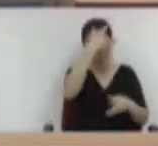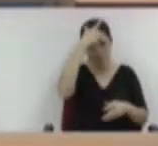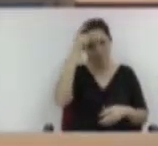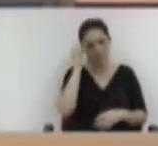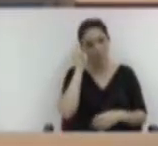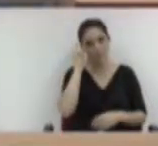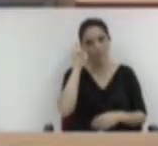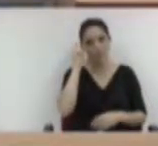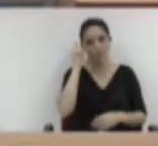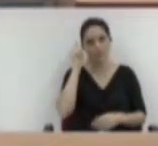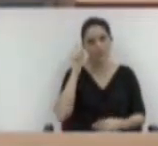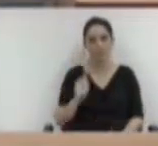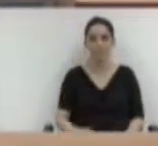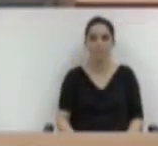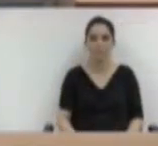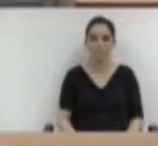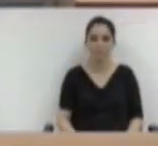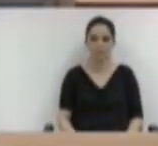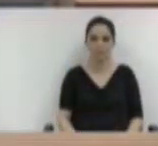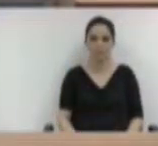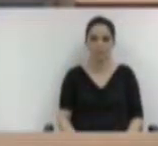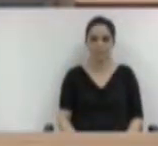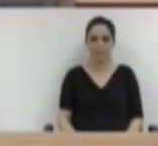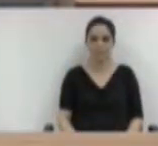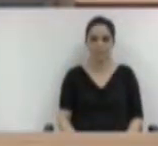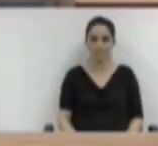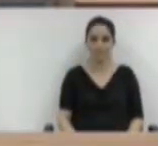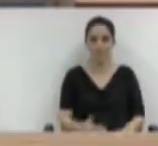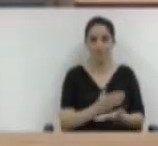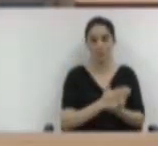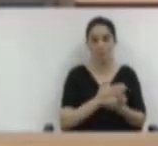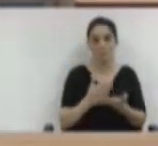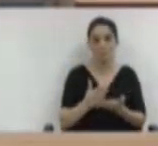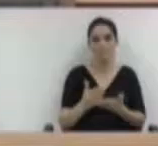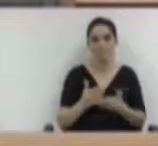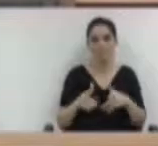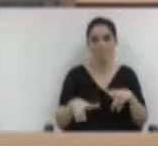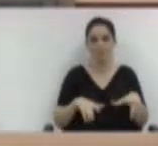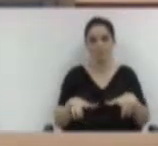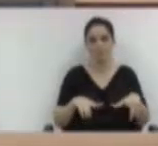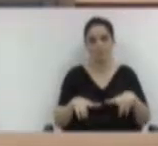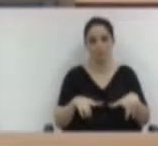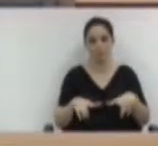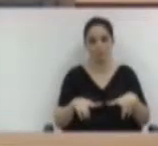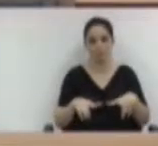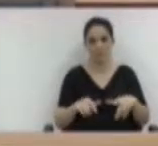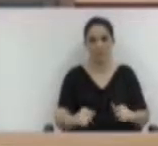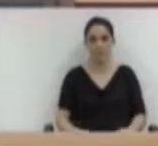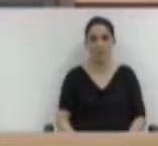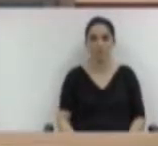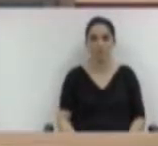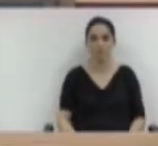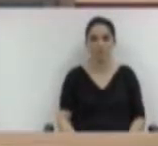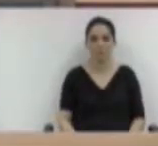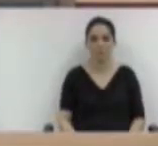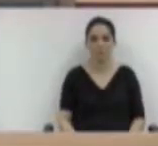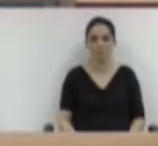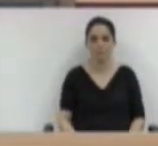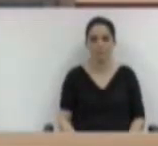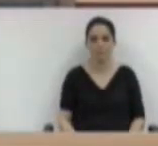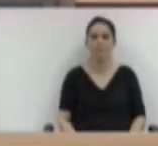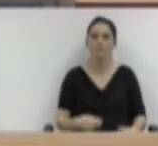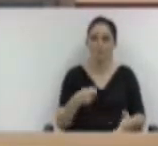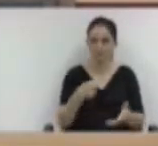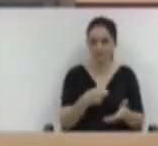de Limeira e cria os cargos em comissão e as funções gratificadas